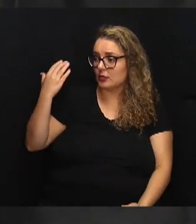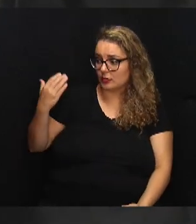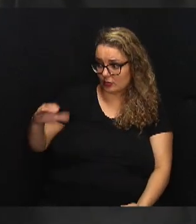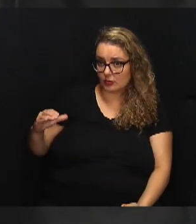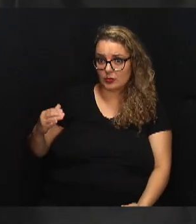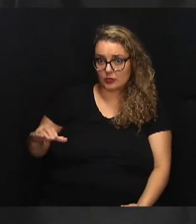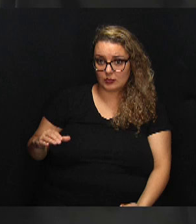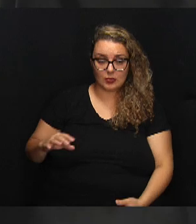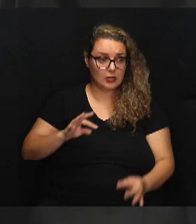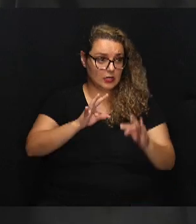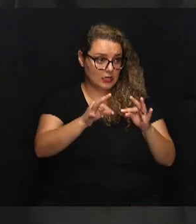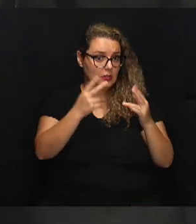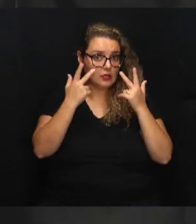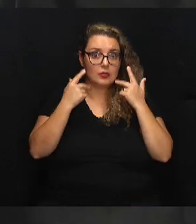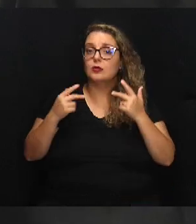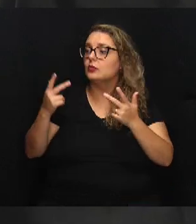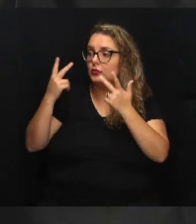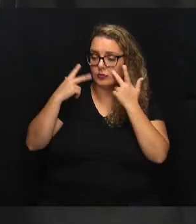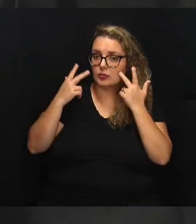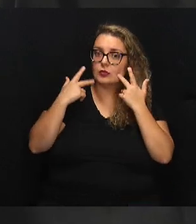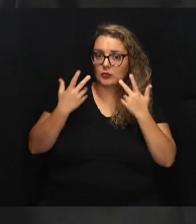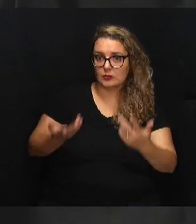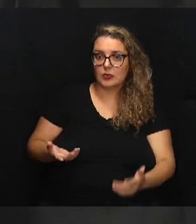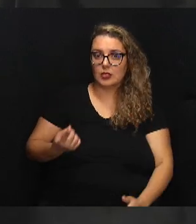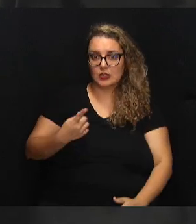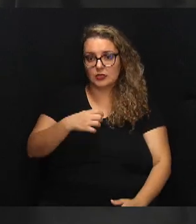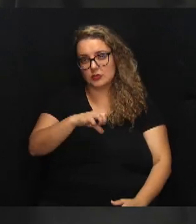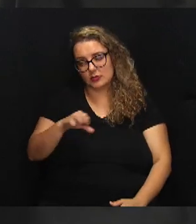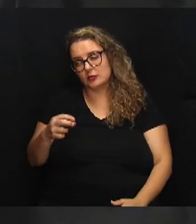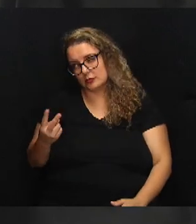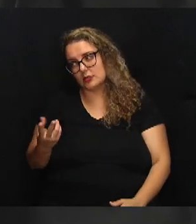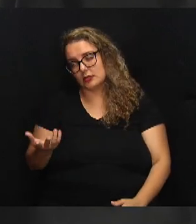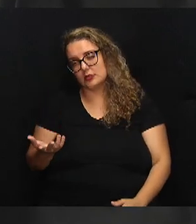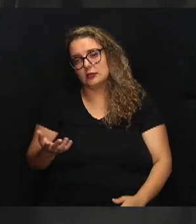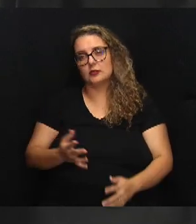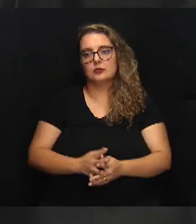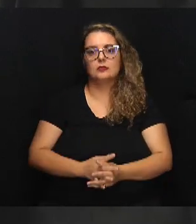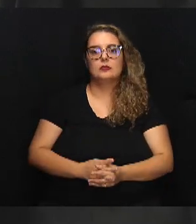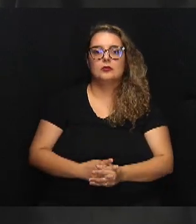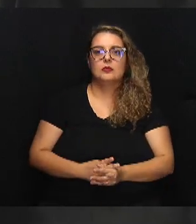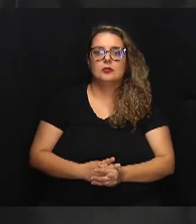lá, técnico isso normal? Era normal. Isso era 92, né? Sim. Foi o